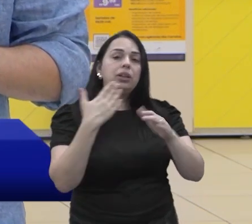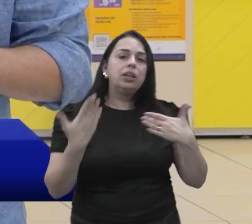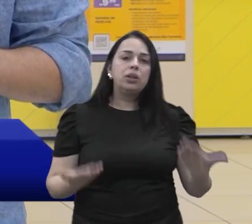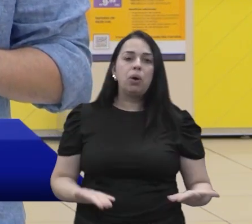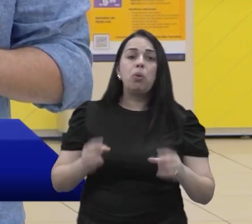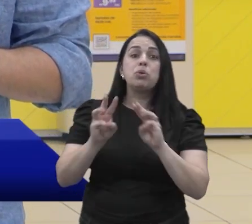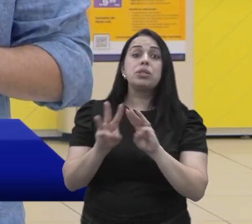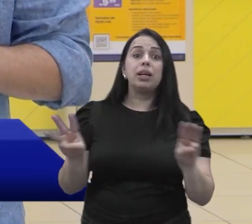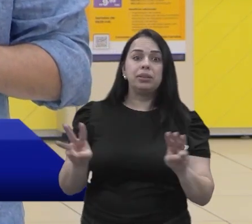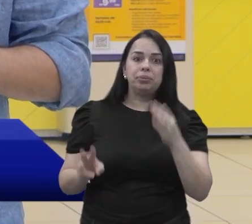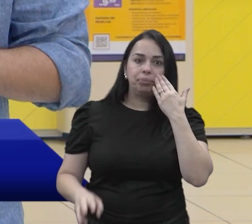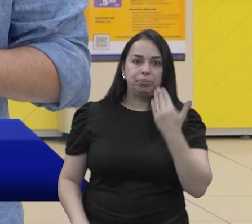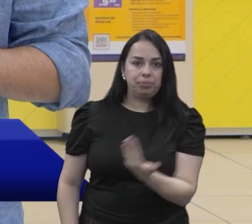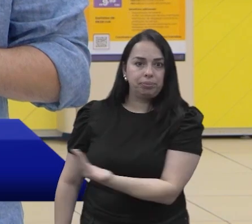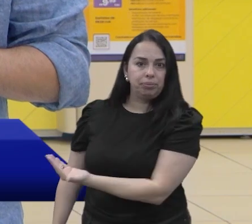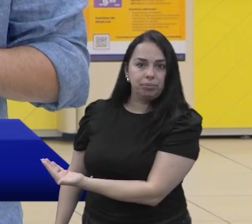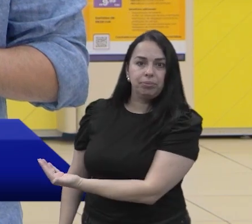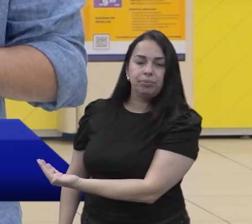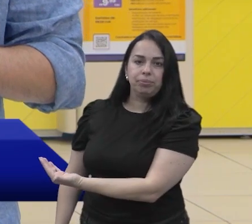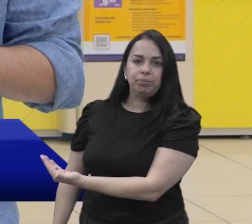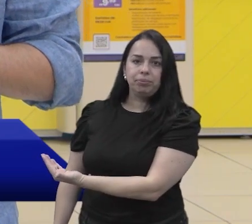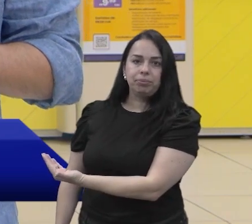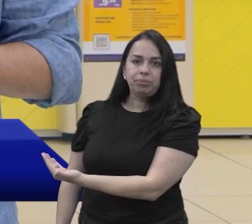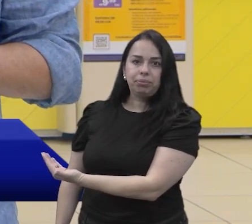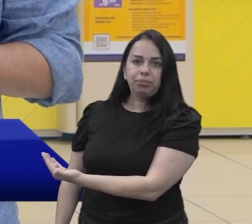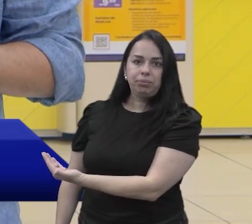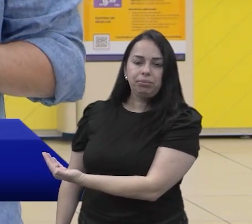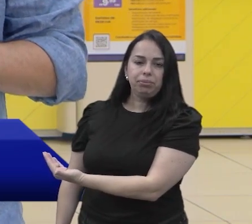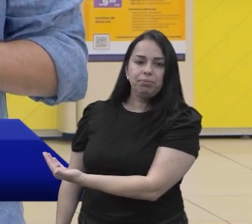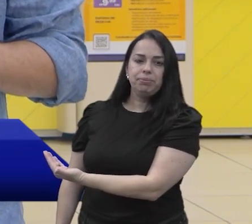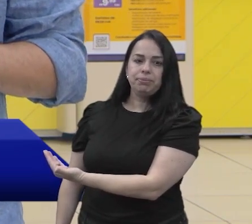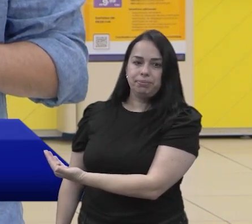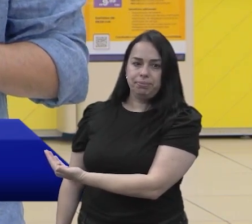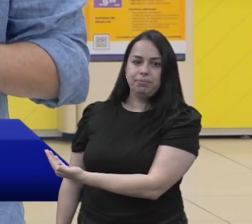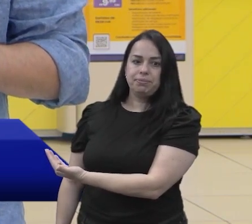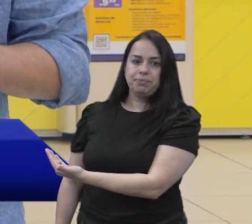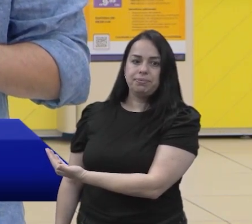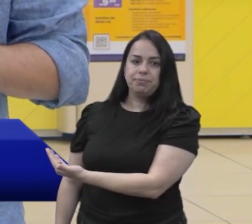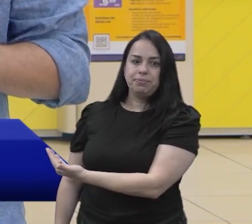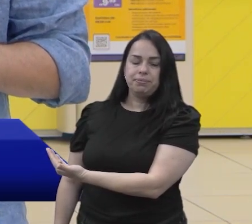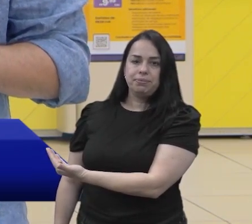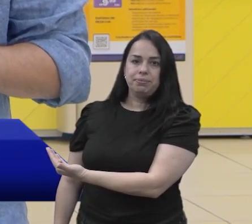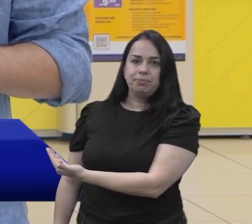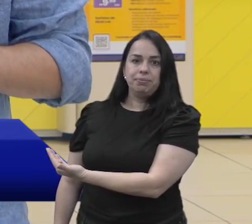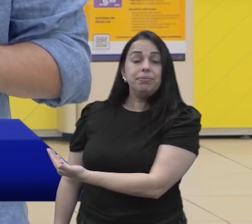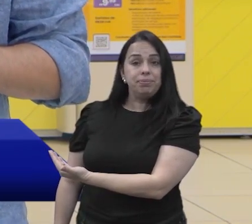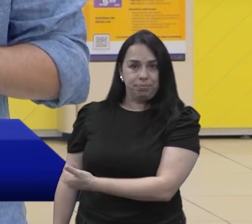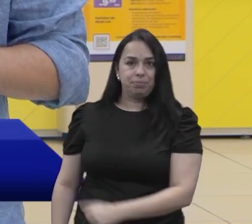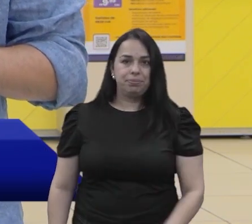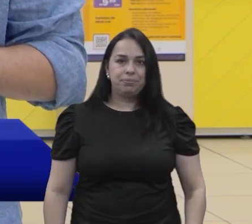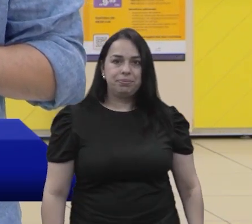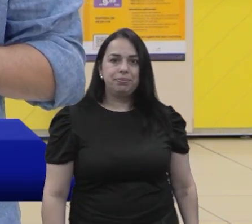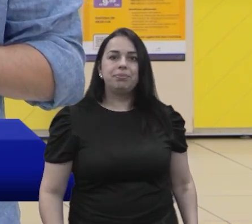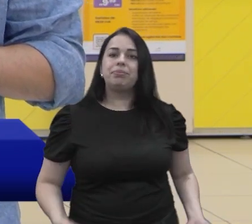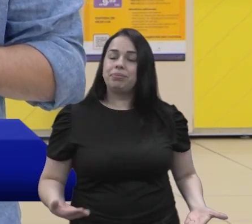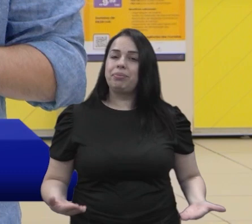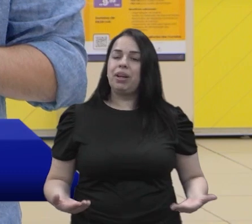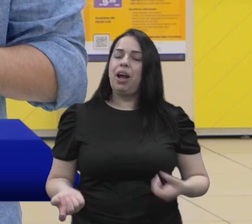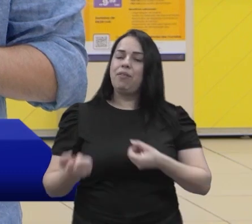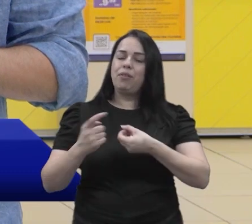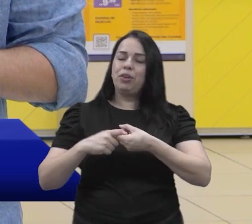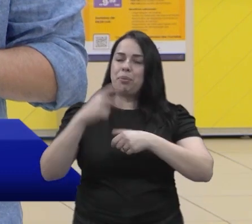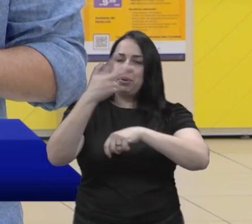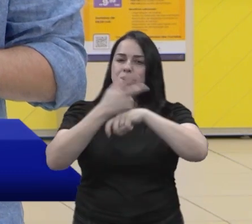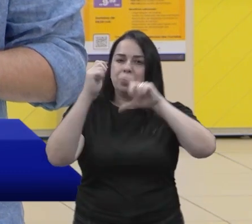de alimento, medicamento e nem material de construção. E agora o site para quem quiser participar